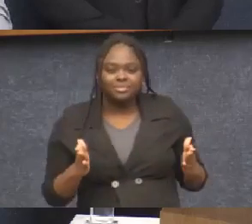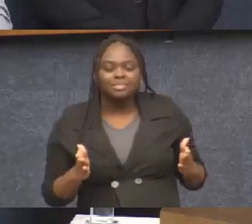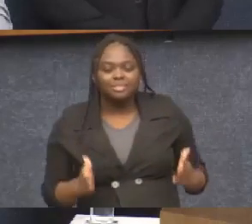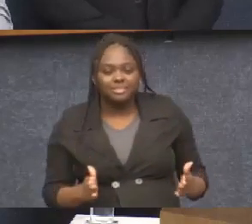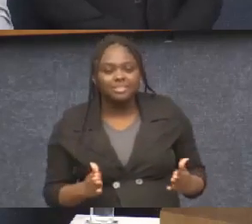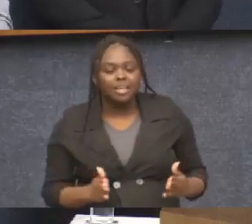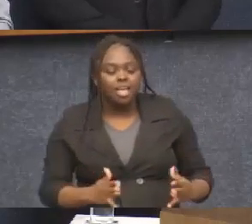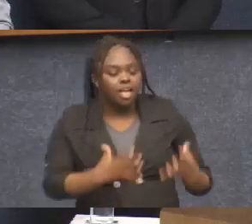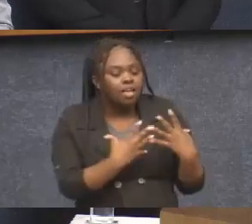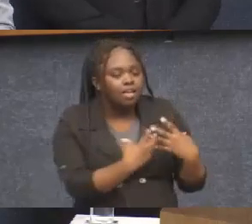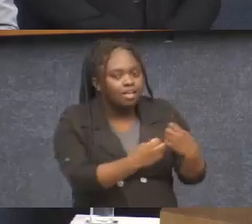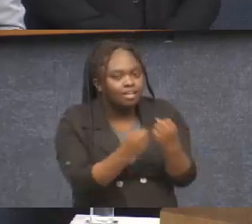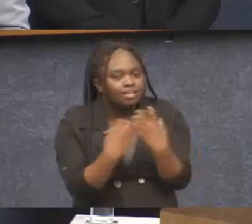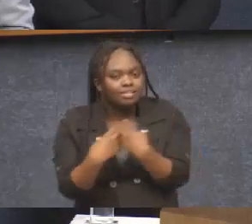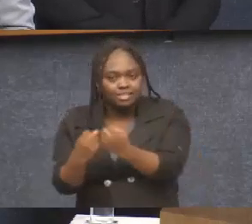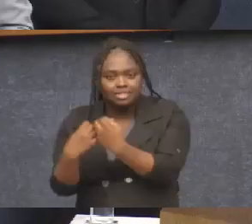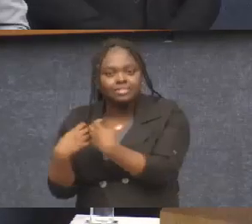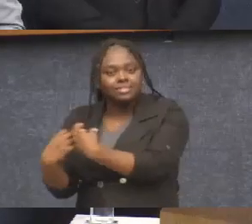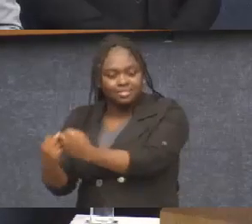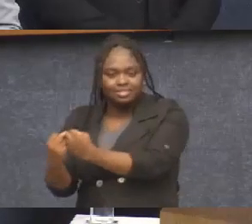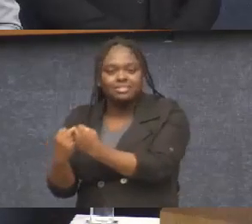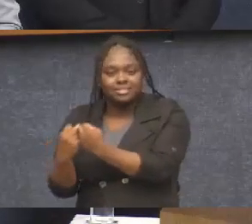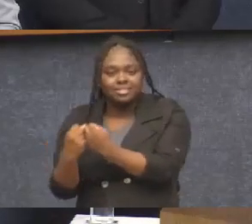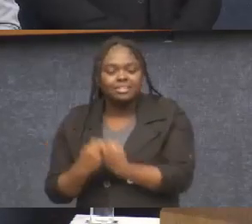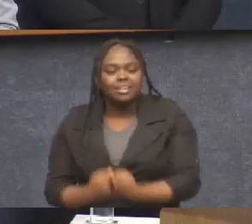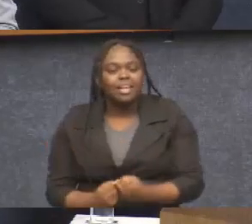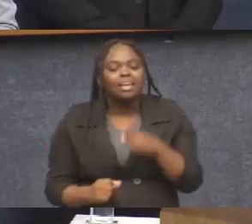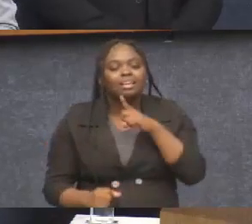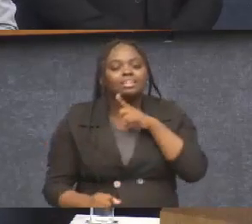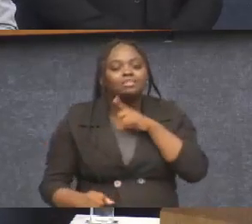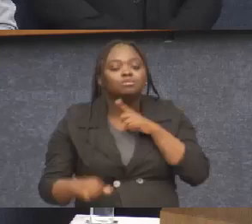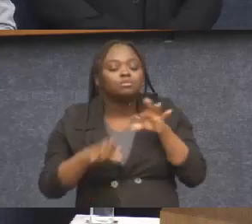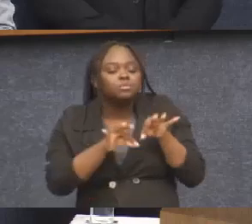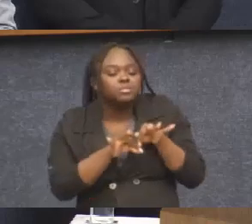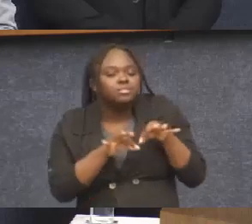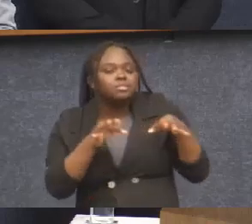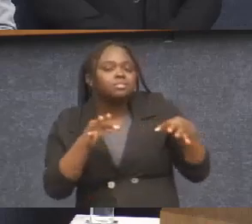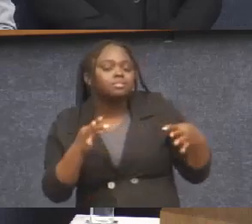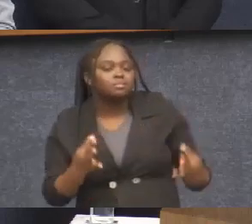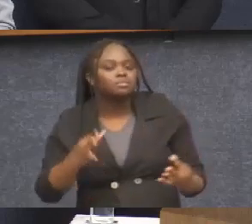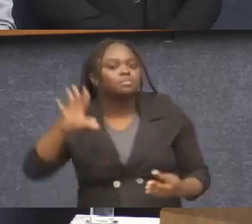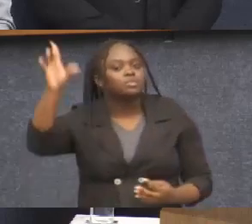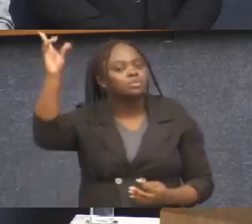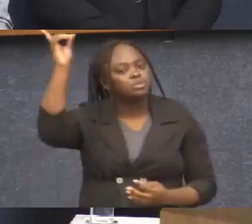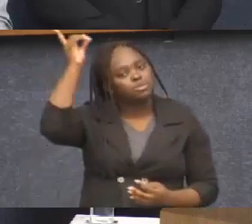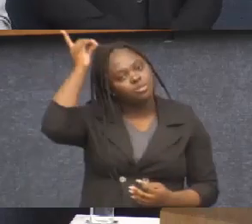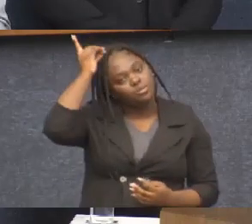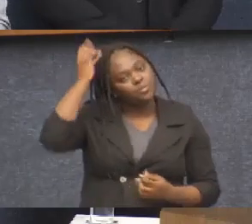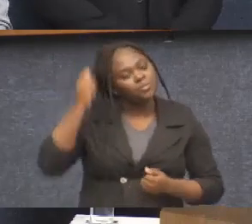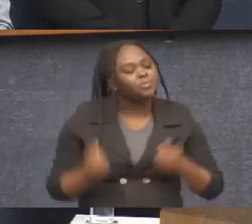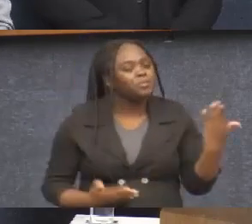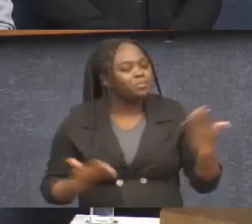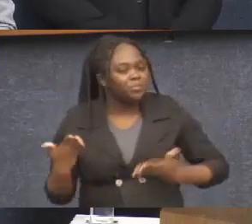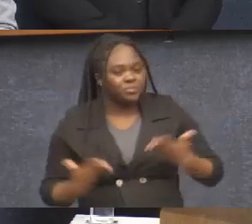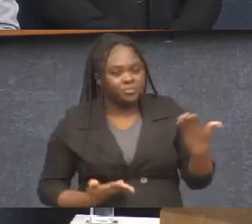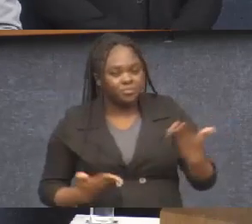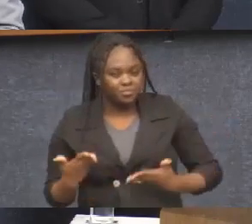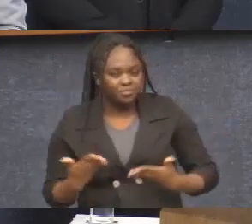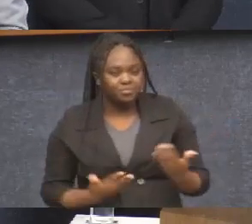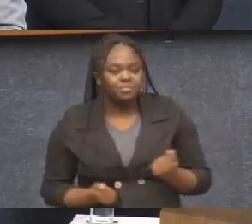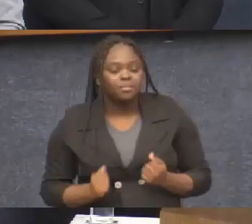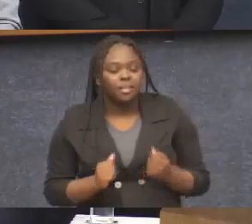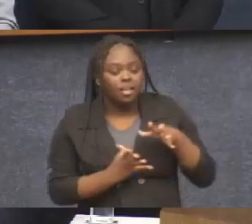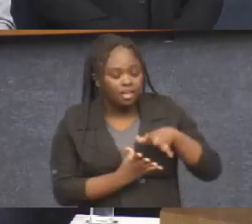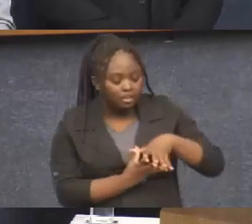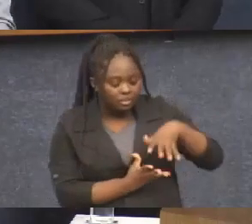acolhedores por natureza, movidos pelo simples dom de servir, que carregam na